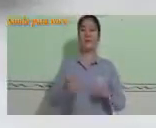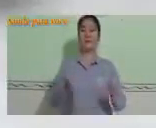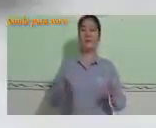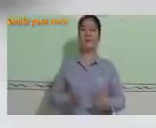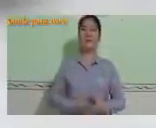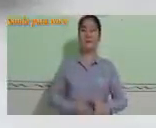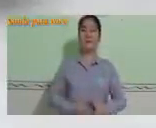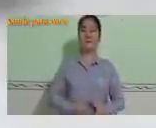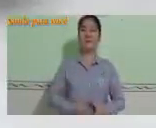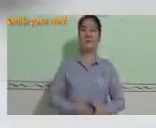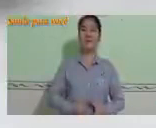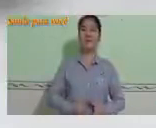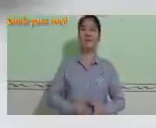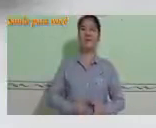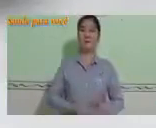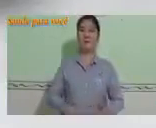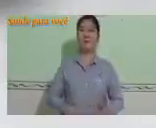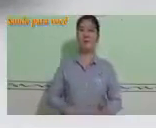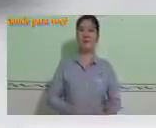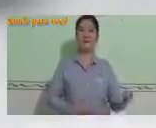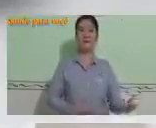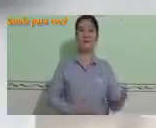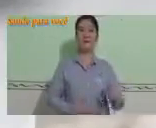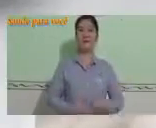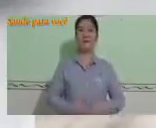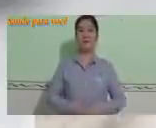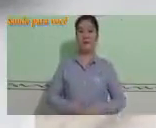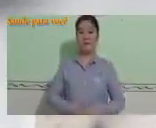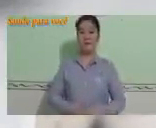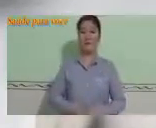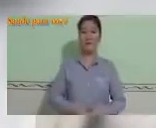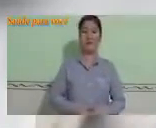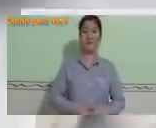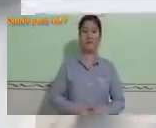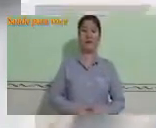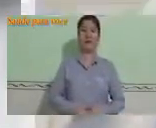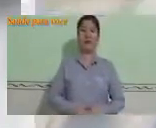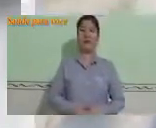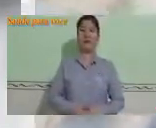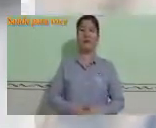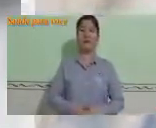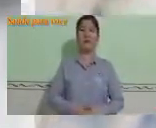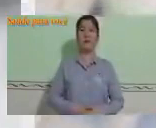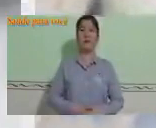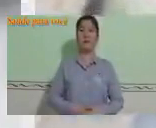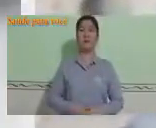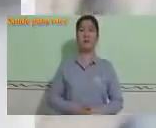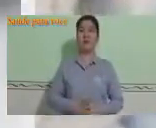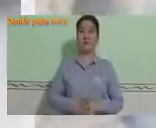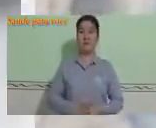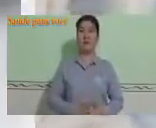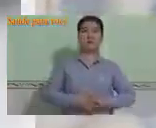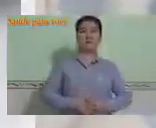No entanto, na hora de dormir, é importante preparar a casa, reduzindo as luzes, fechando as janelas